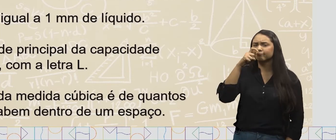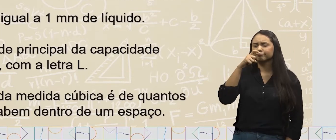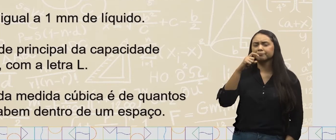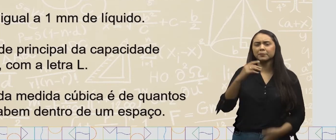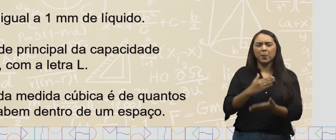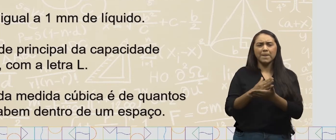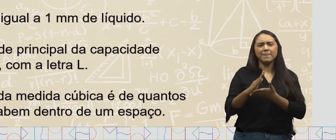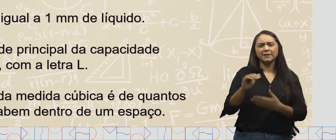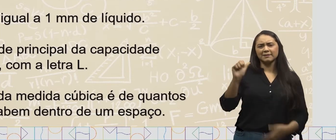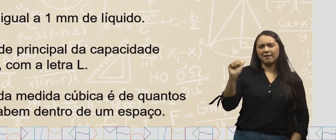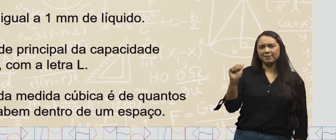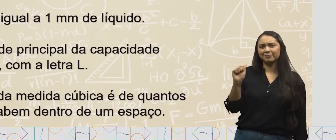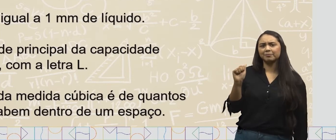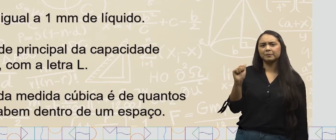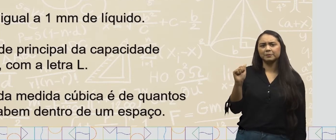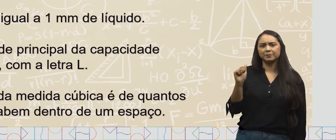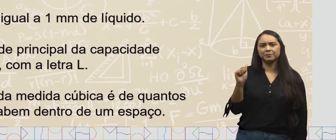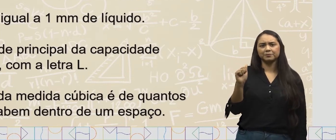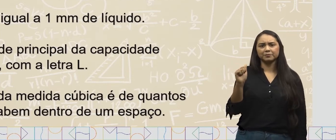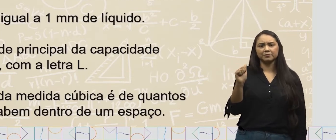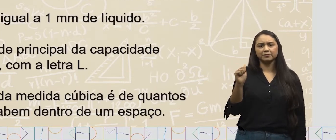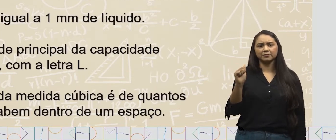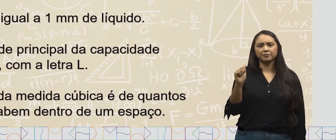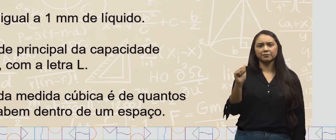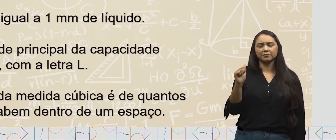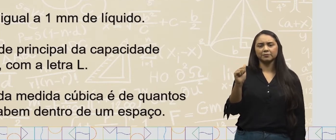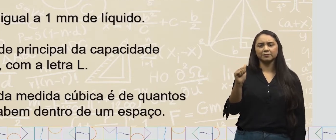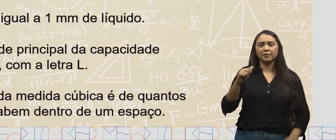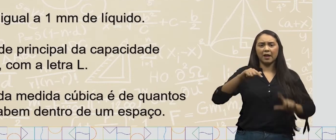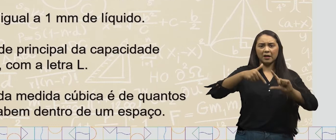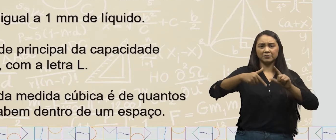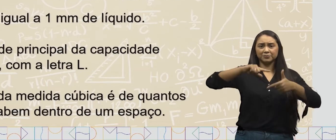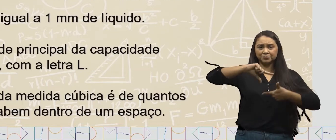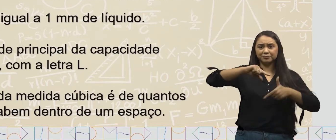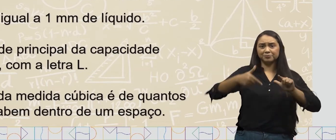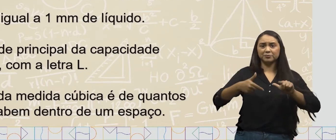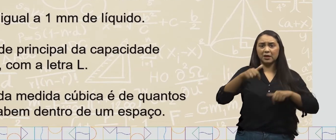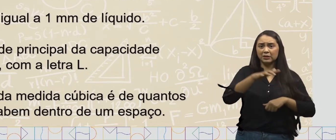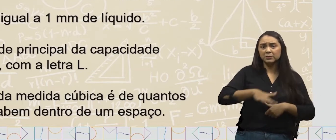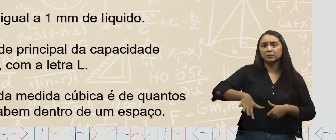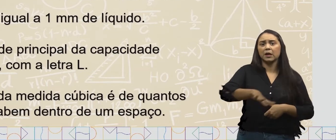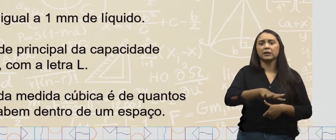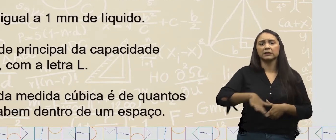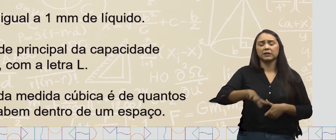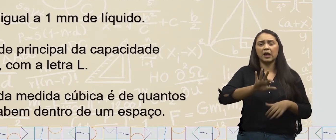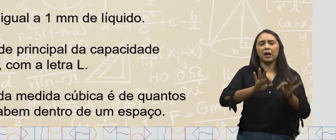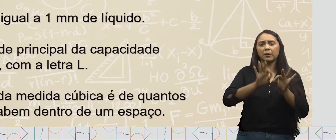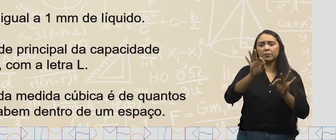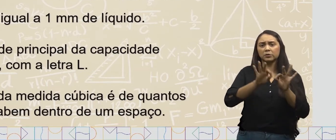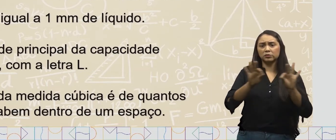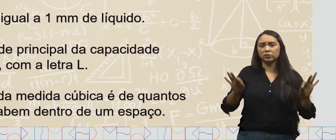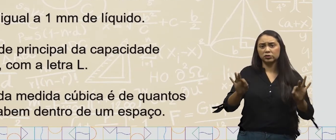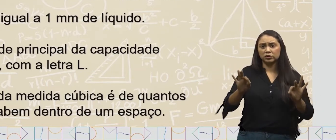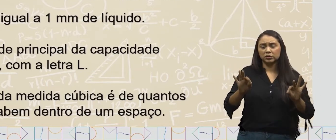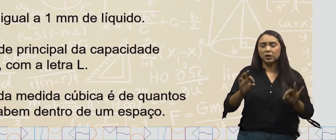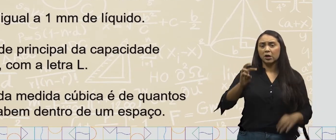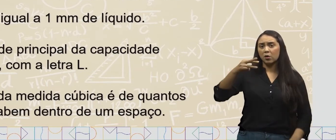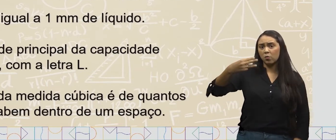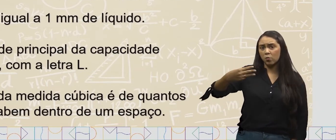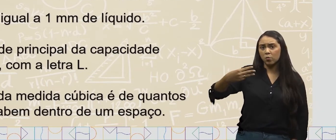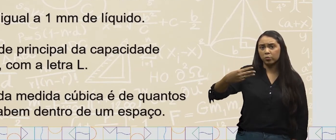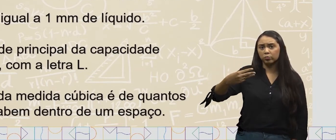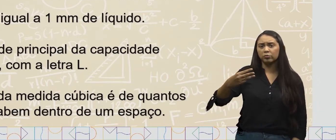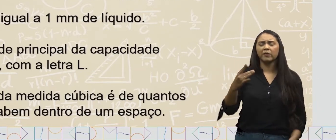questão. Letra A. As figuras geométricas espaciais são medidas em cubos. Isso